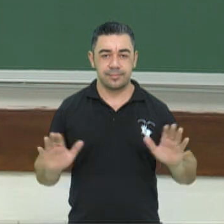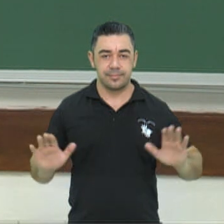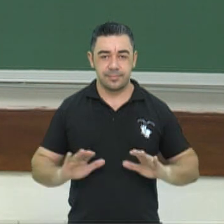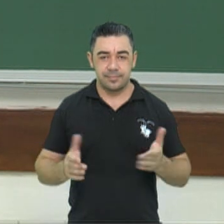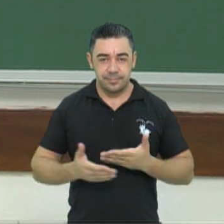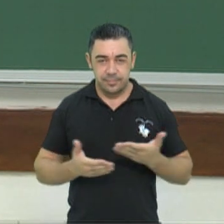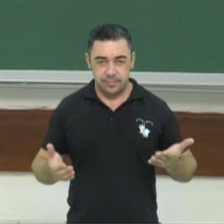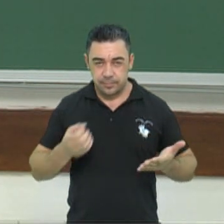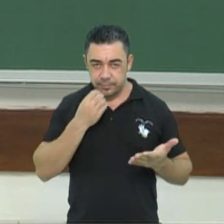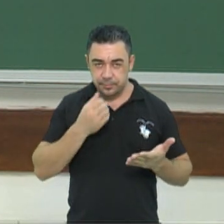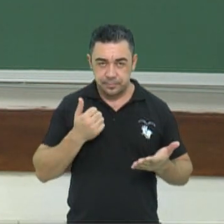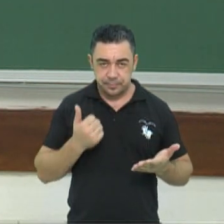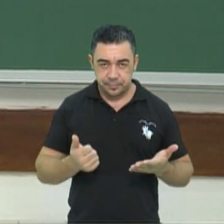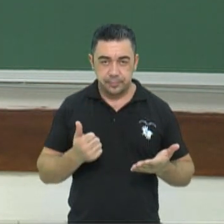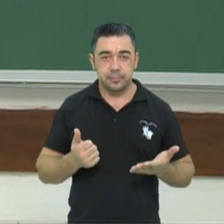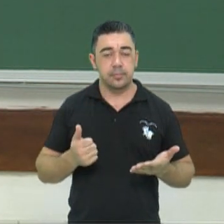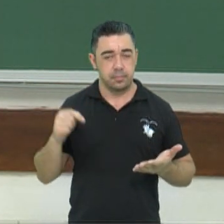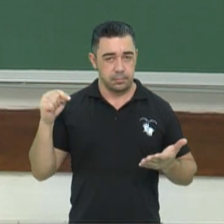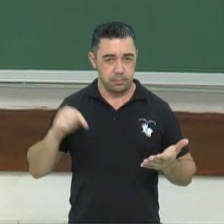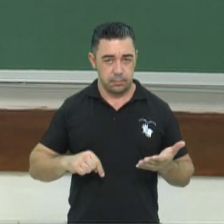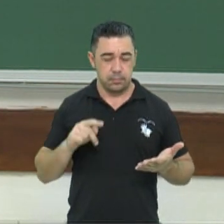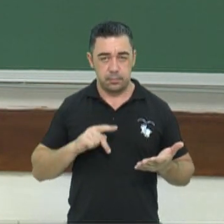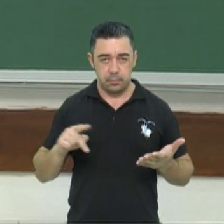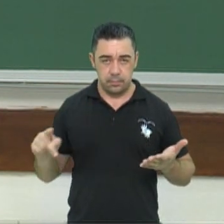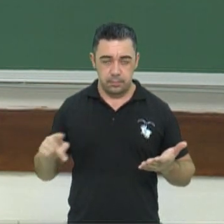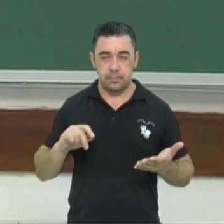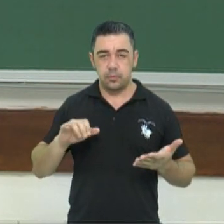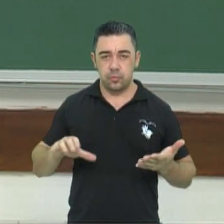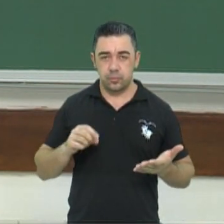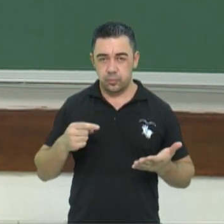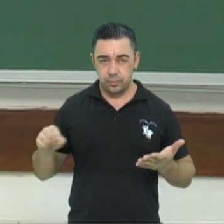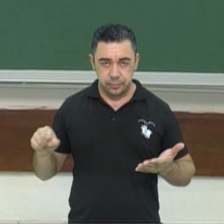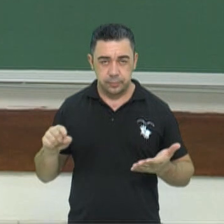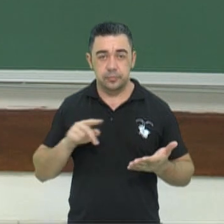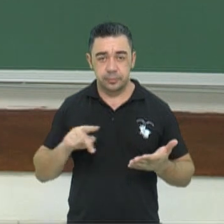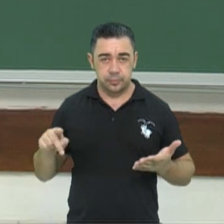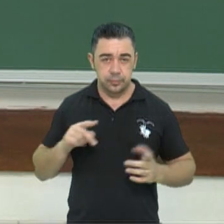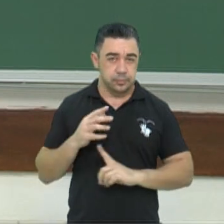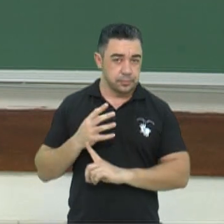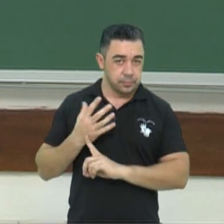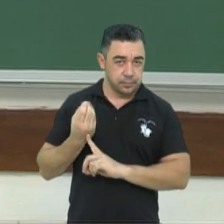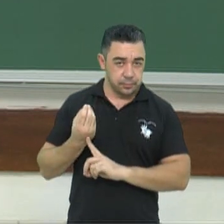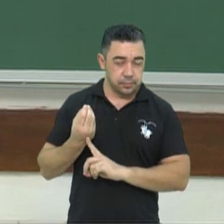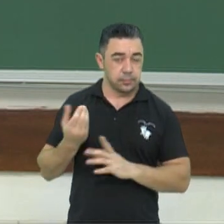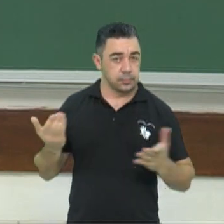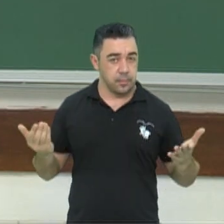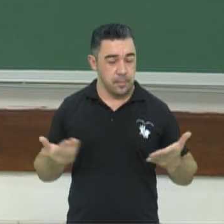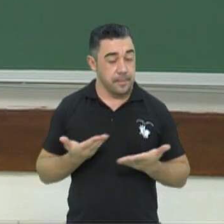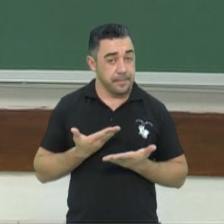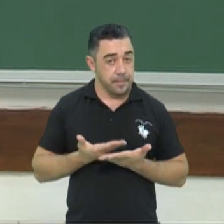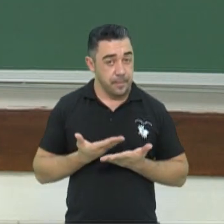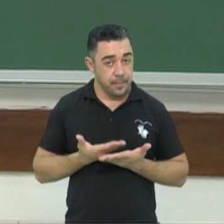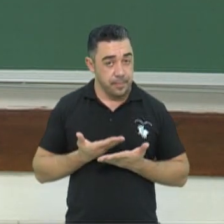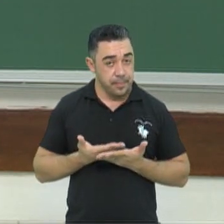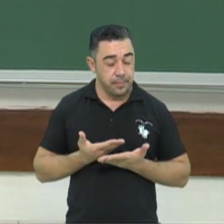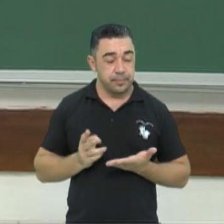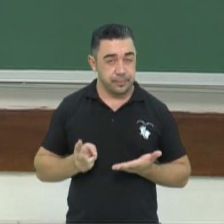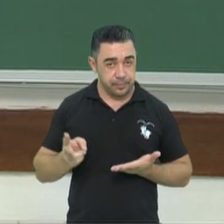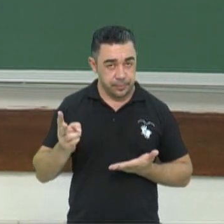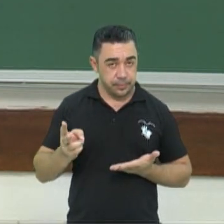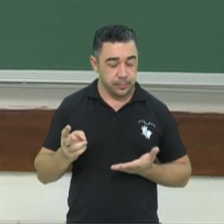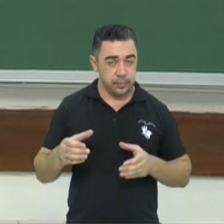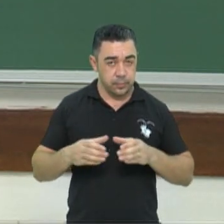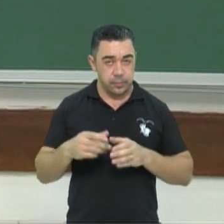Olá pessoal, tudo bem? Aqui é o professor João Fernando, professor de arte, tá? E hoje nós vamos ter mais uma aula de arte